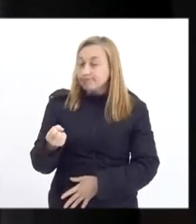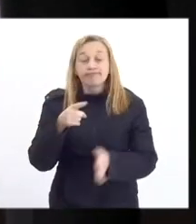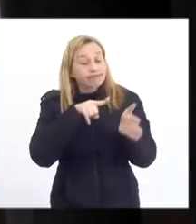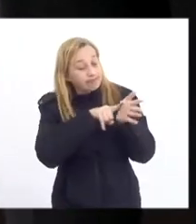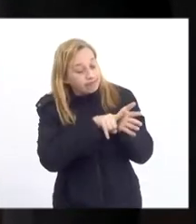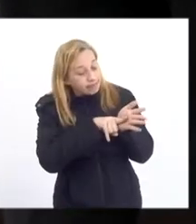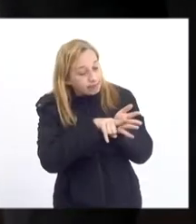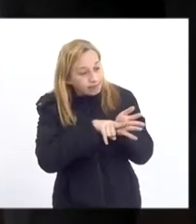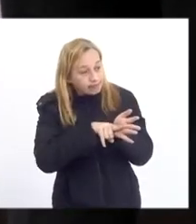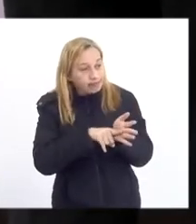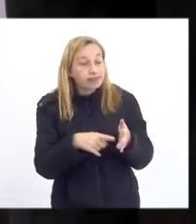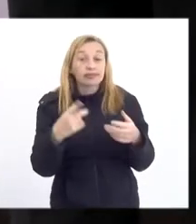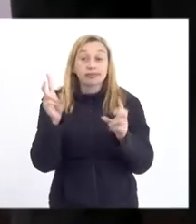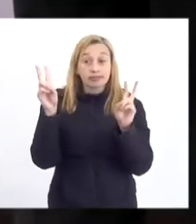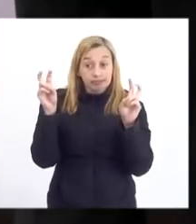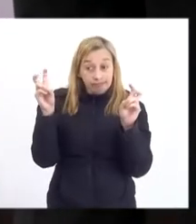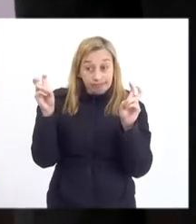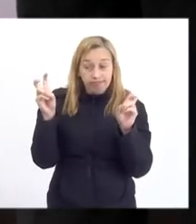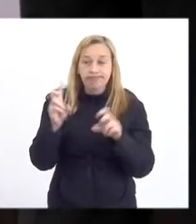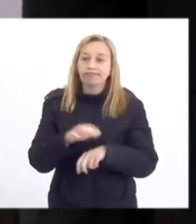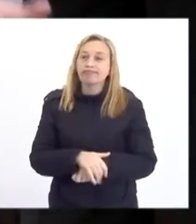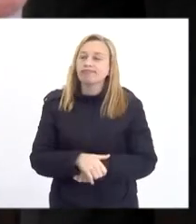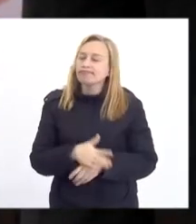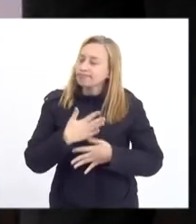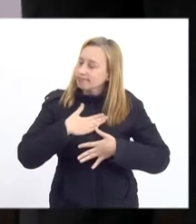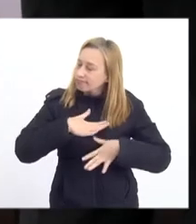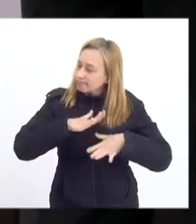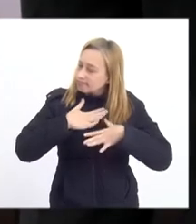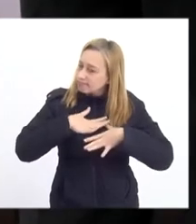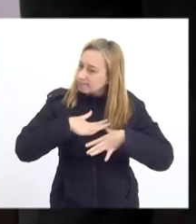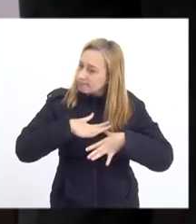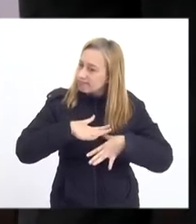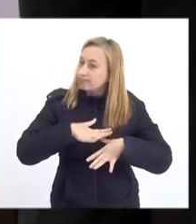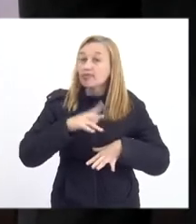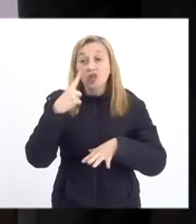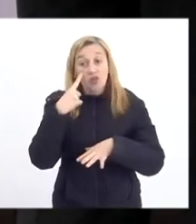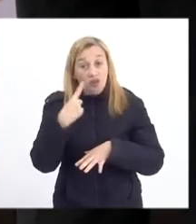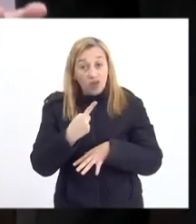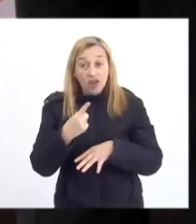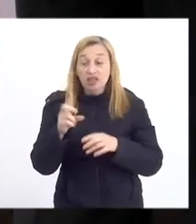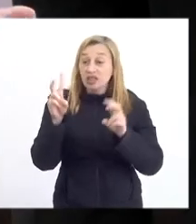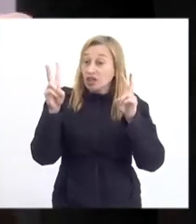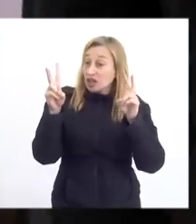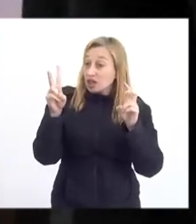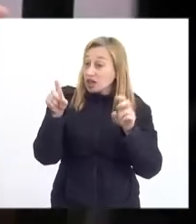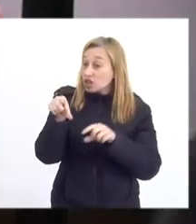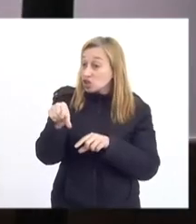essa questão com mais cuidado, ver essa questão da decisão